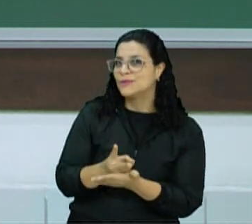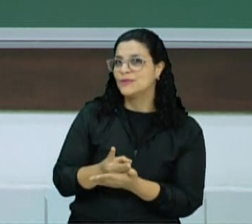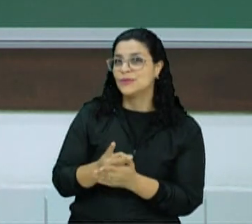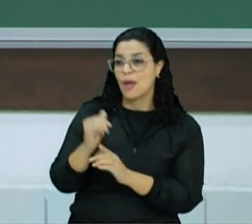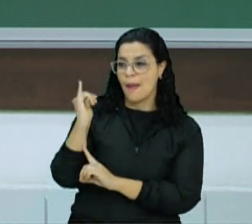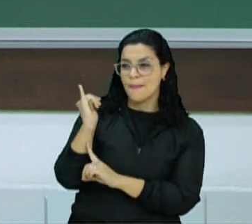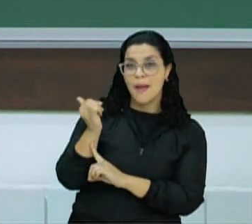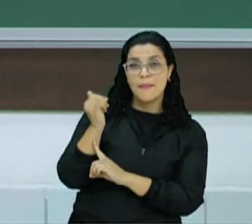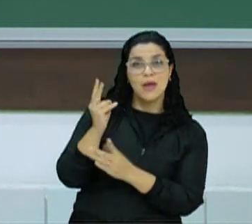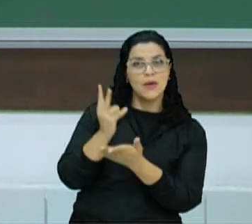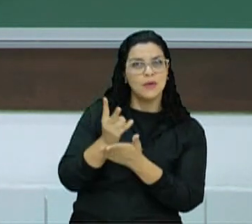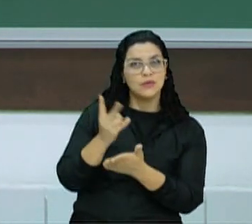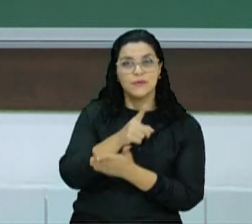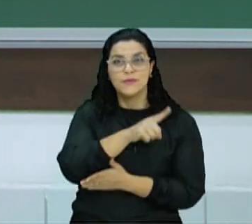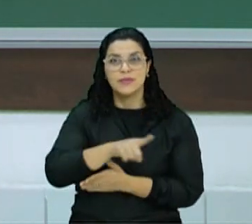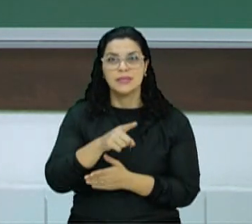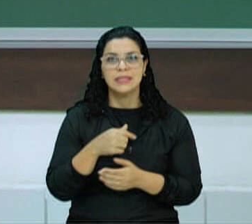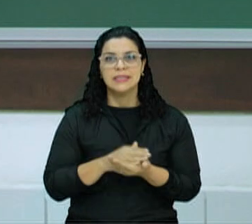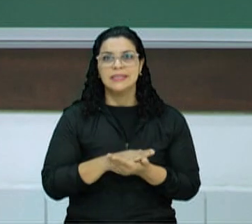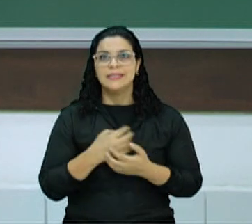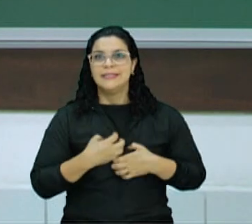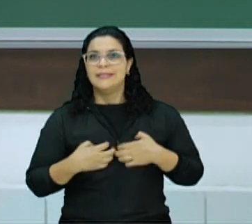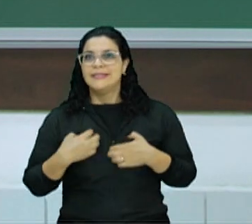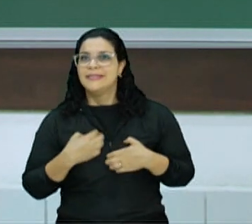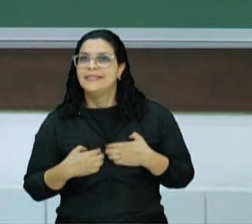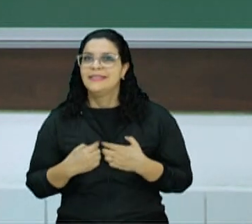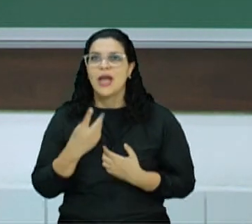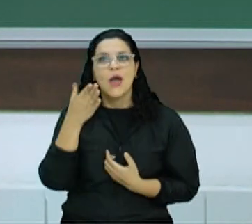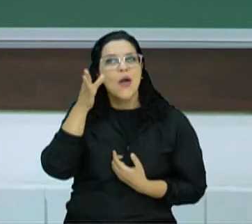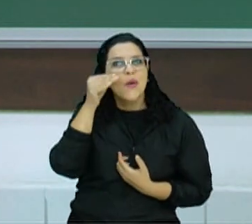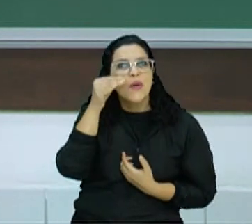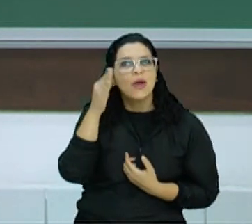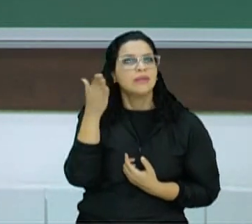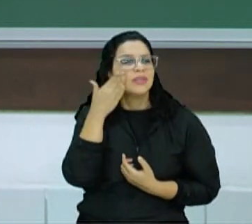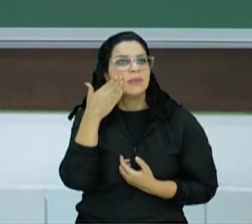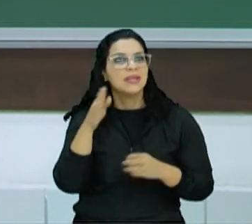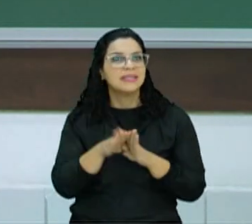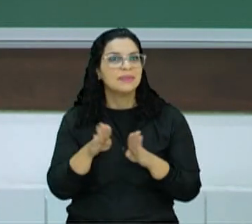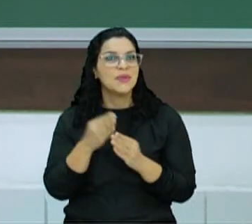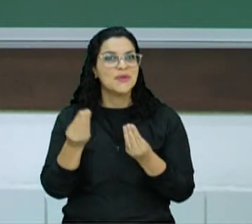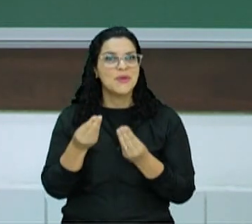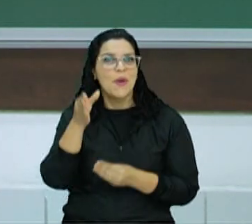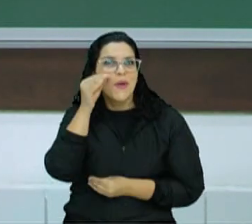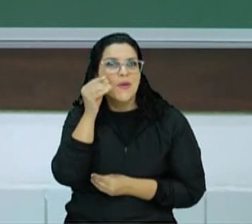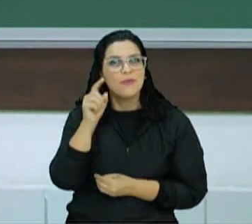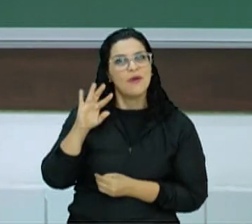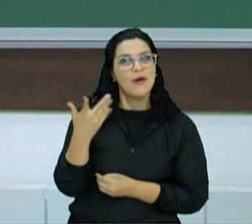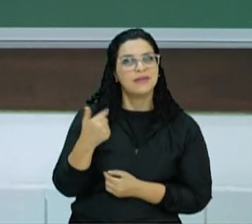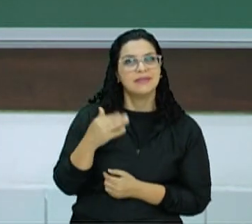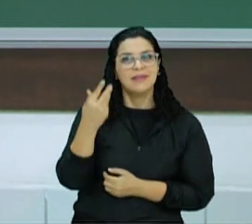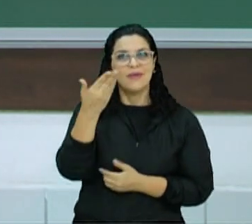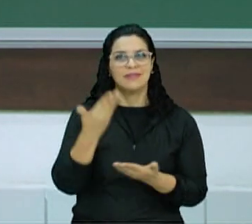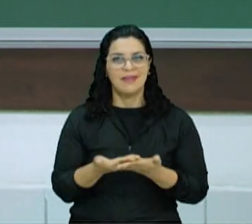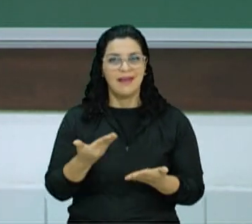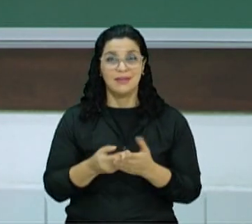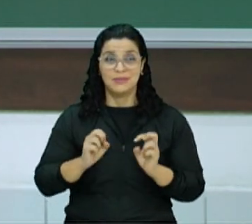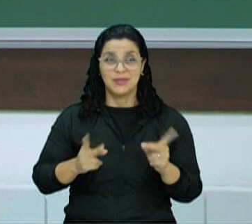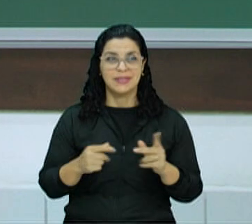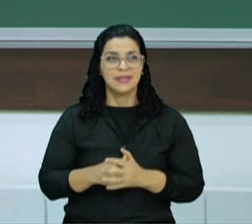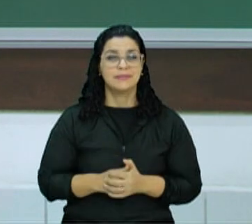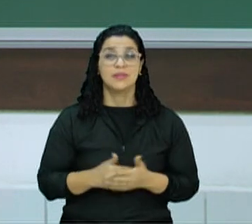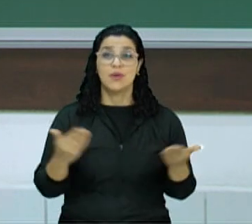conto continua e eu quero que vocês tenham ficado bem curiosos para sanar essa curiosidade de vocês na próxima aula,